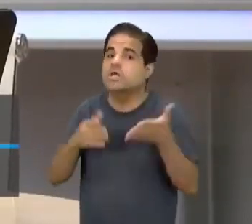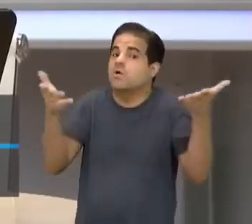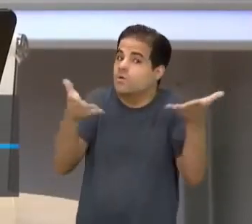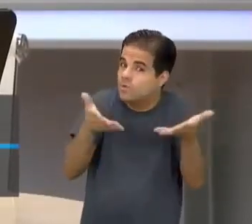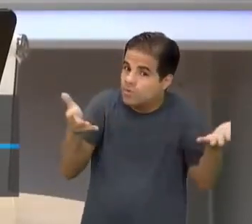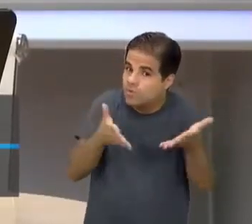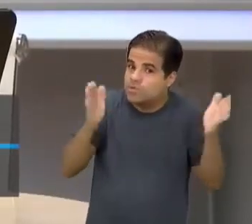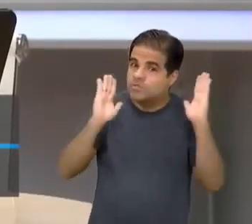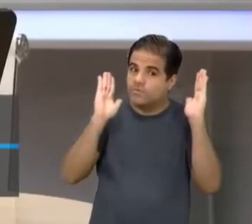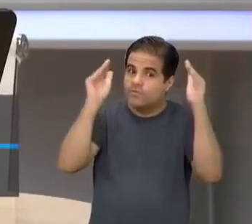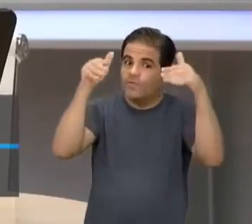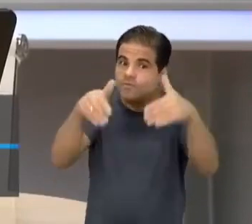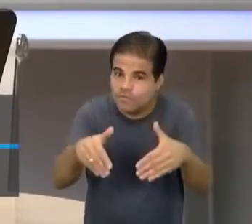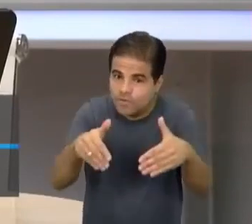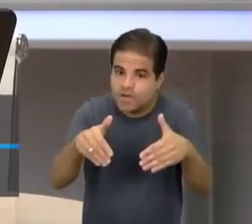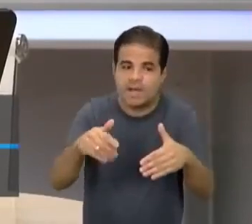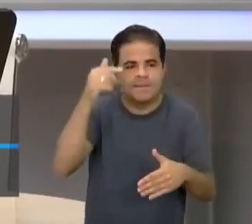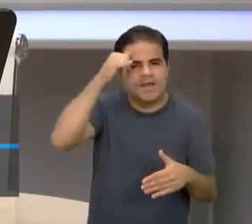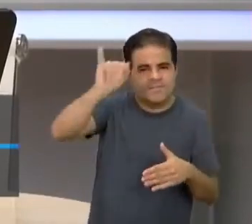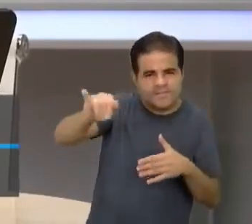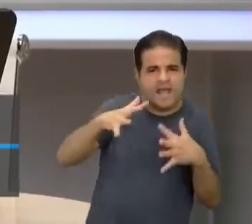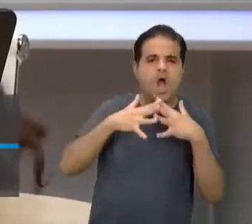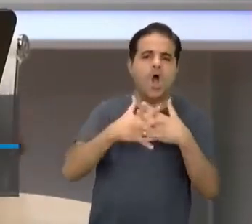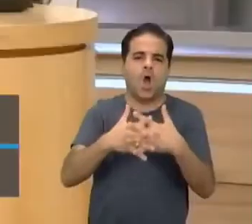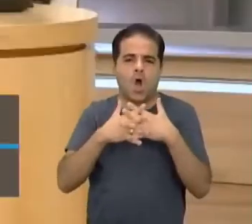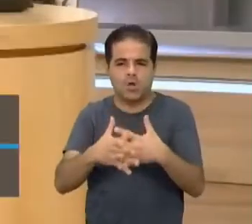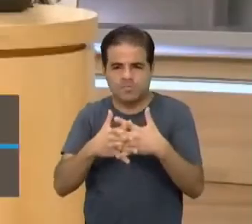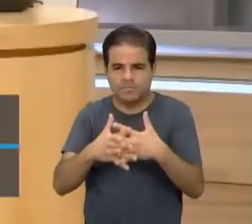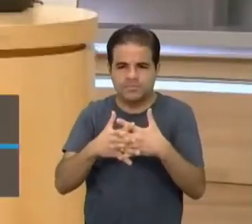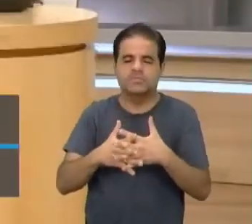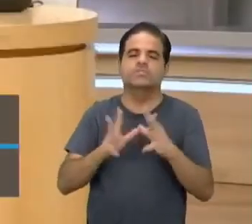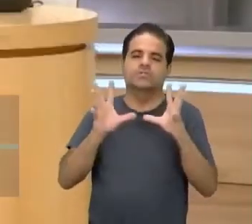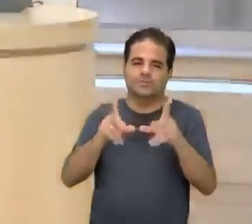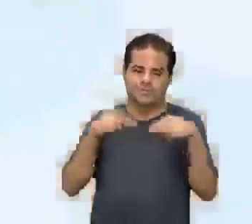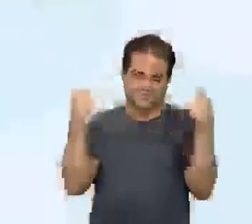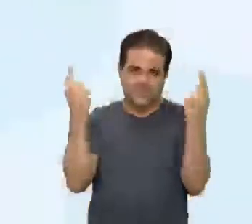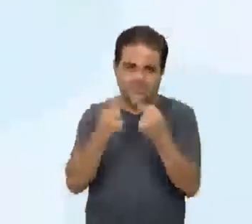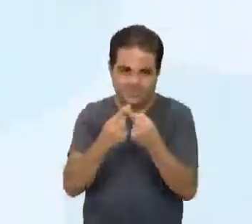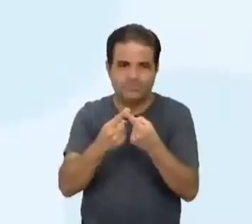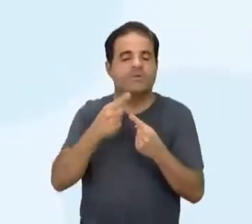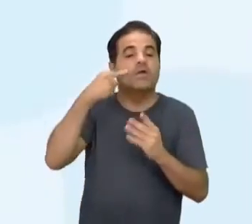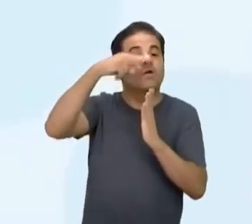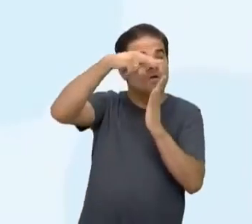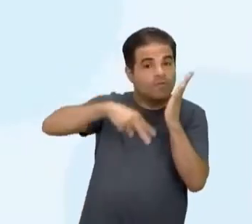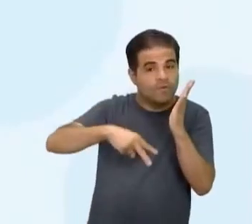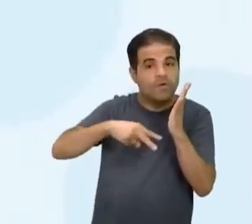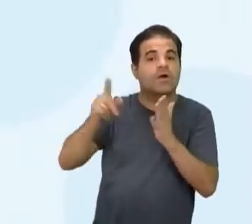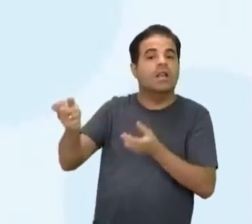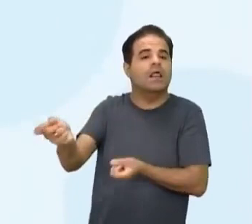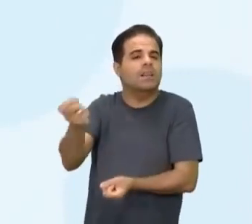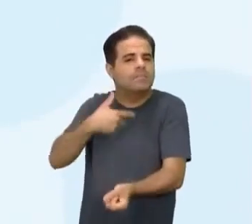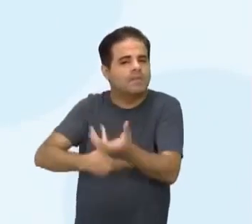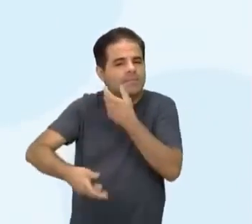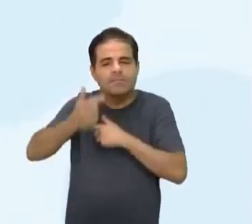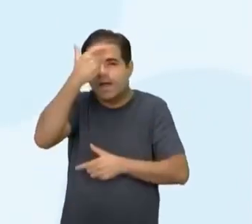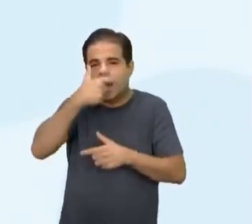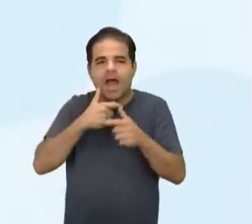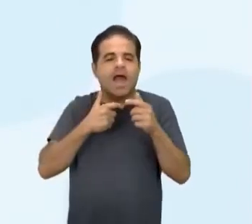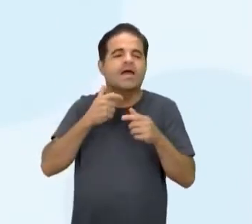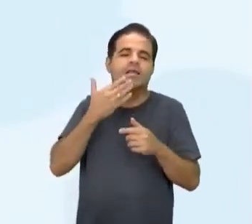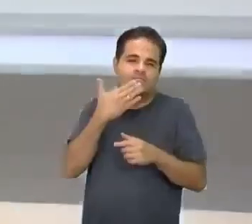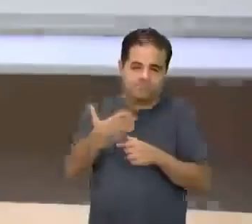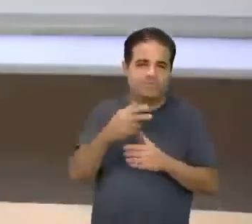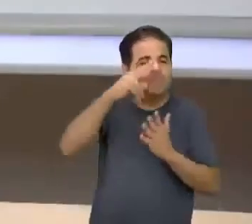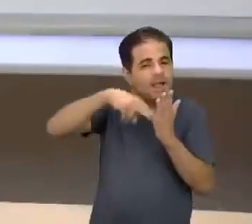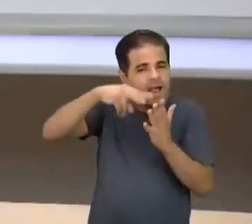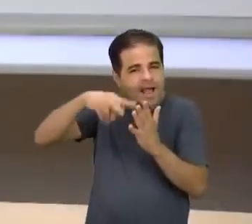hoje a gente vai focar no princípio para não confundir aí todo mundo. Enquanto vai pondo aí na tela, eu vou só ler o da Ana Lúcia, porque ela mandou um monte de carinha pra gente e pediu pra